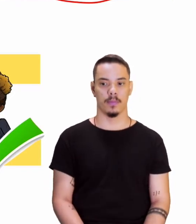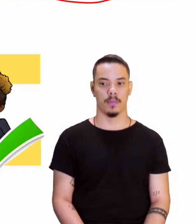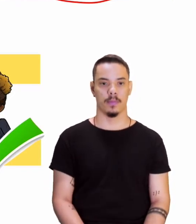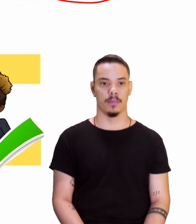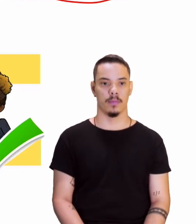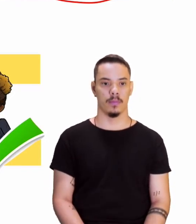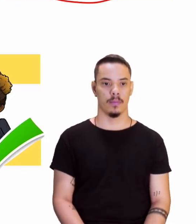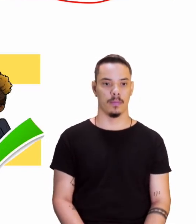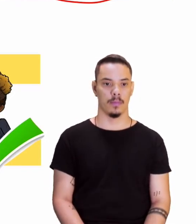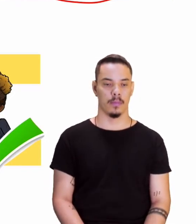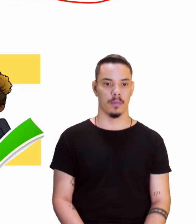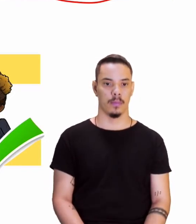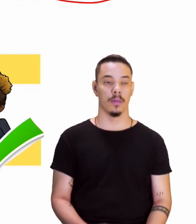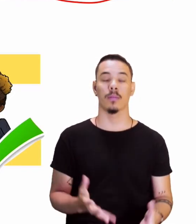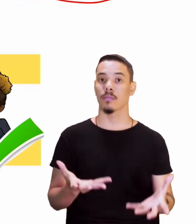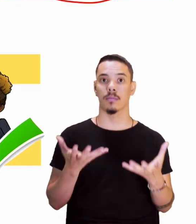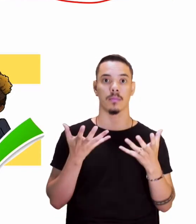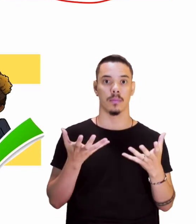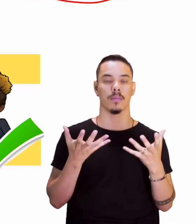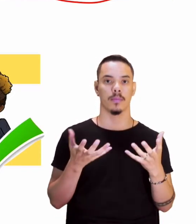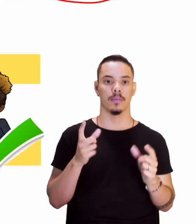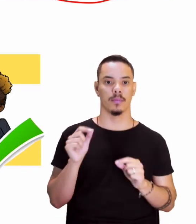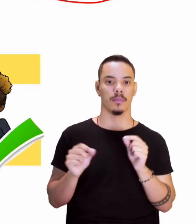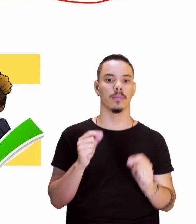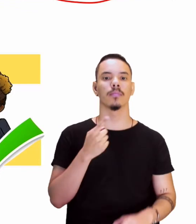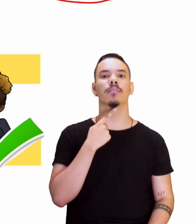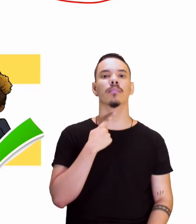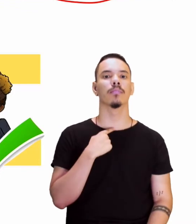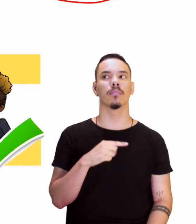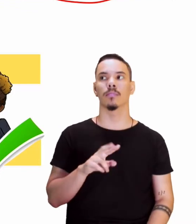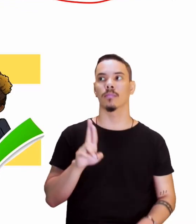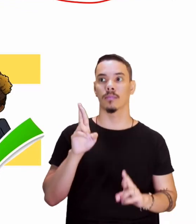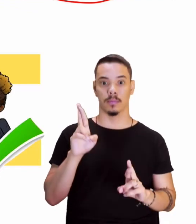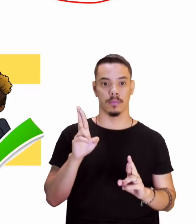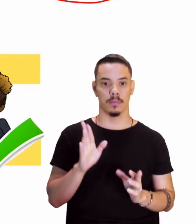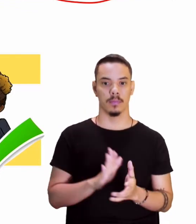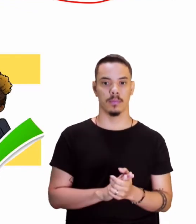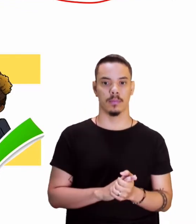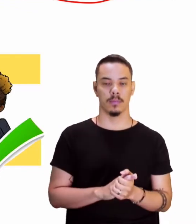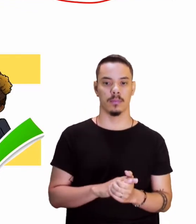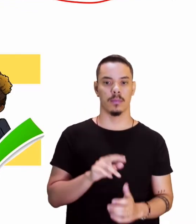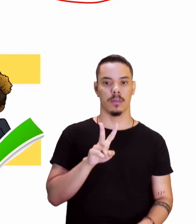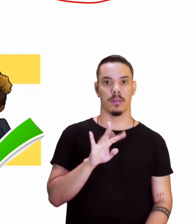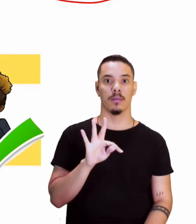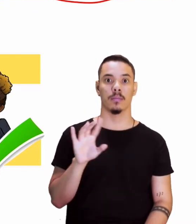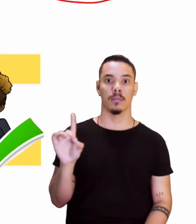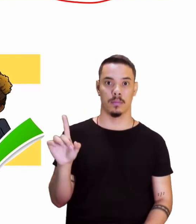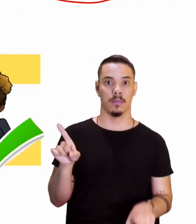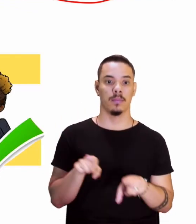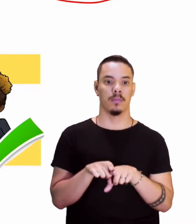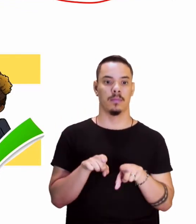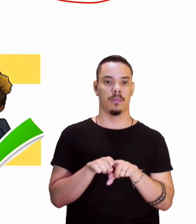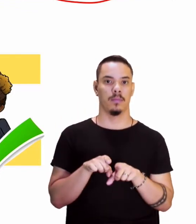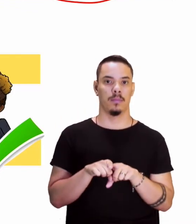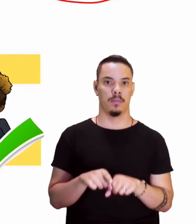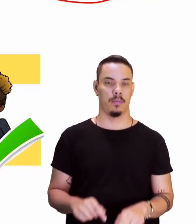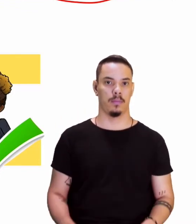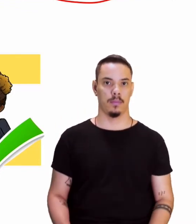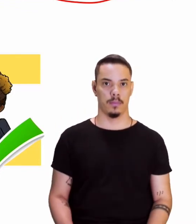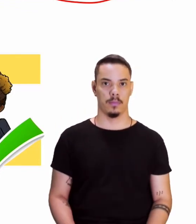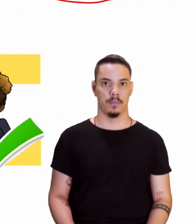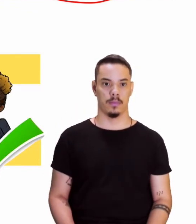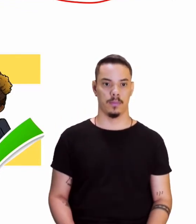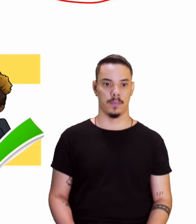certo? E o querer, amadinho, no sentido de desejar e pretender, ele vai ser verbo transitivo direto.